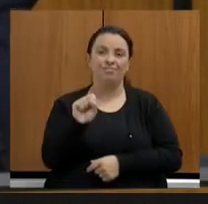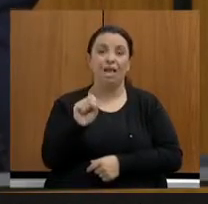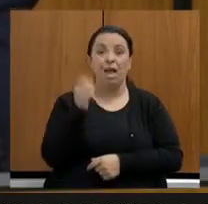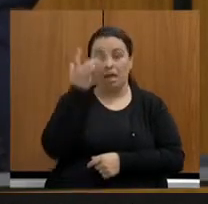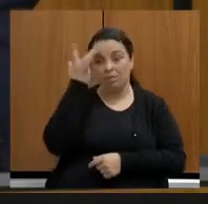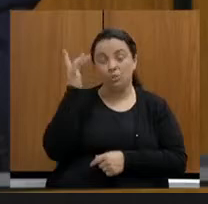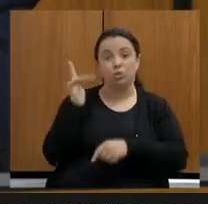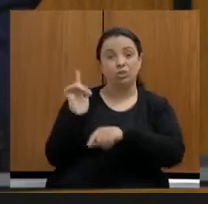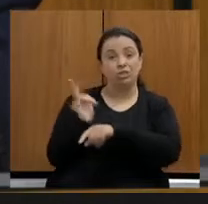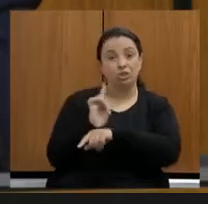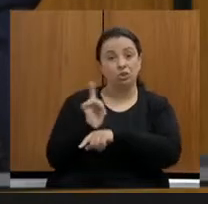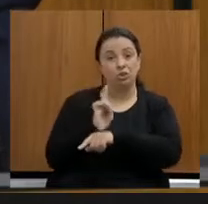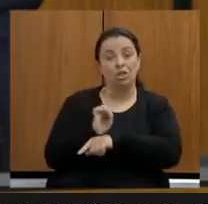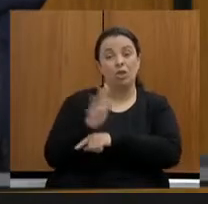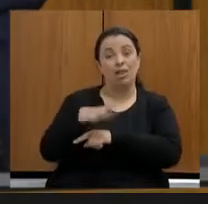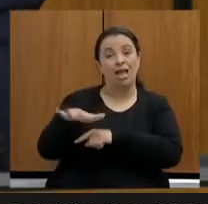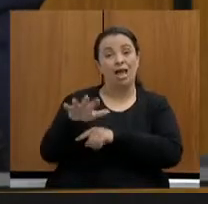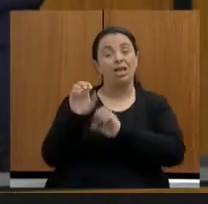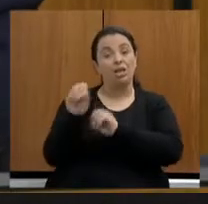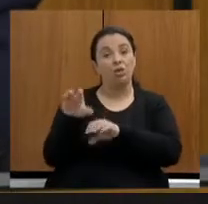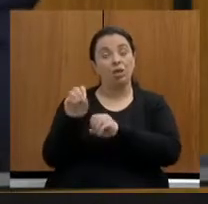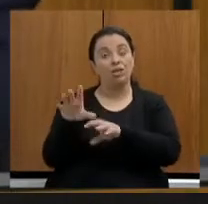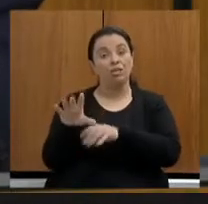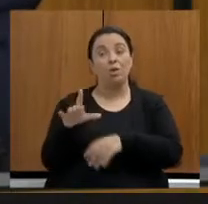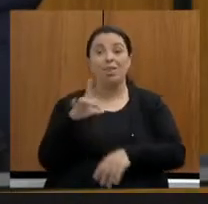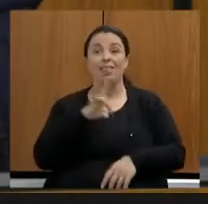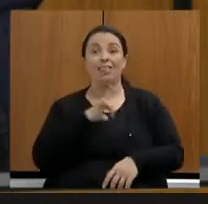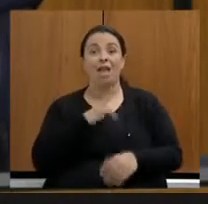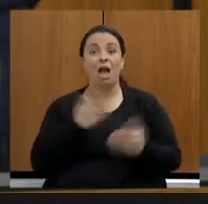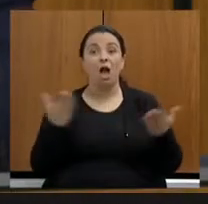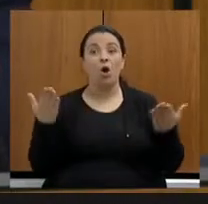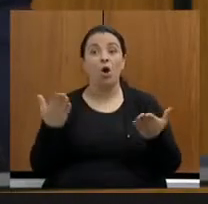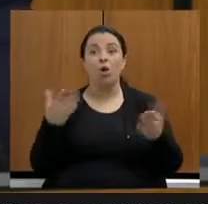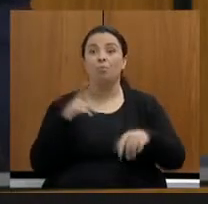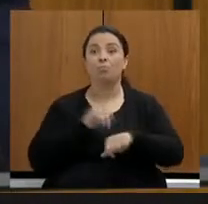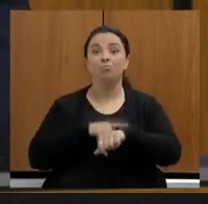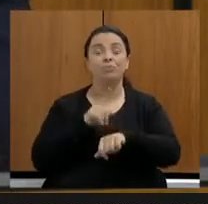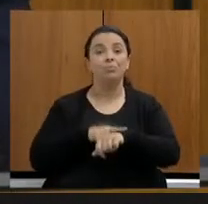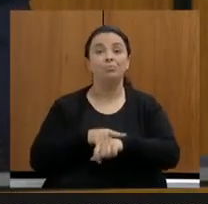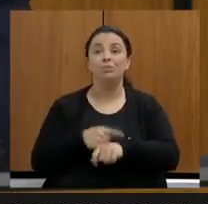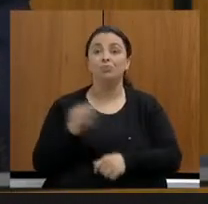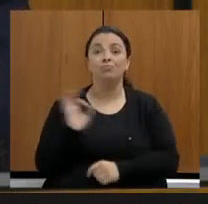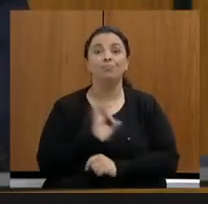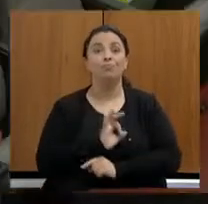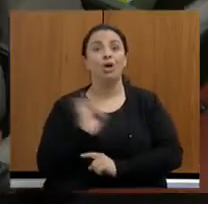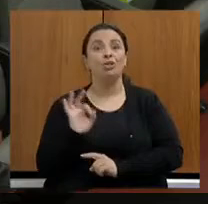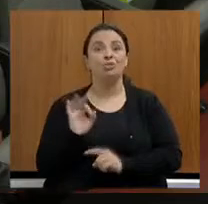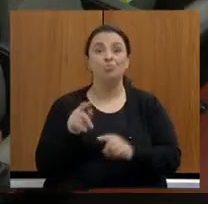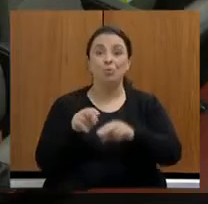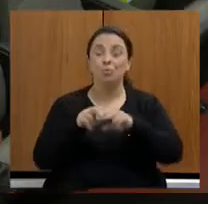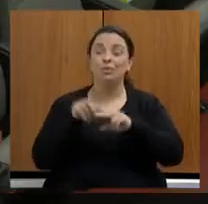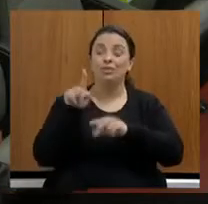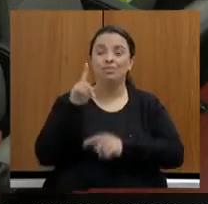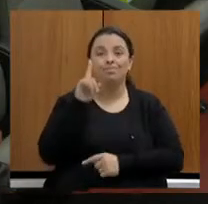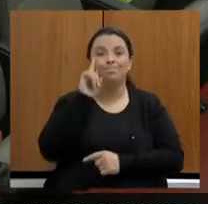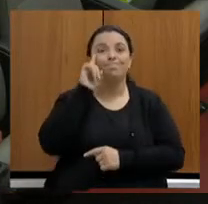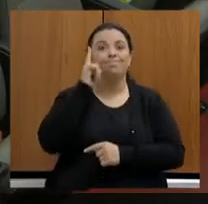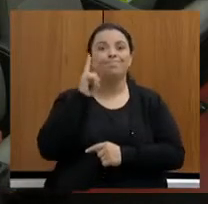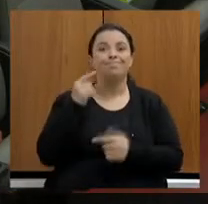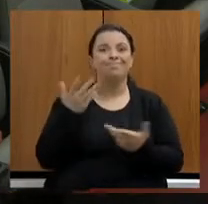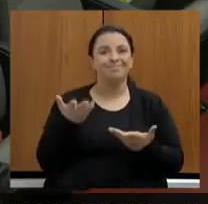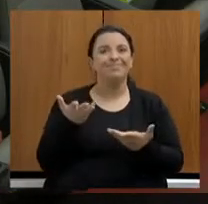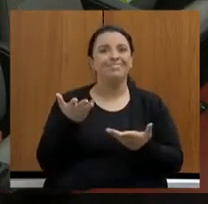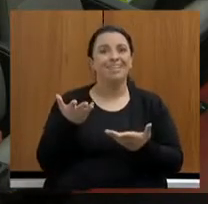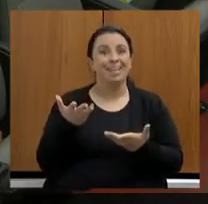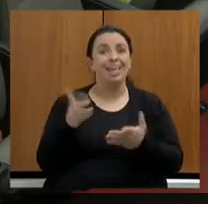Deputado Gustavo Valadares está diante de uma grande vantagem proporcionada por essa inovação trazida